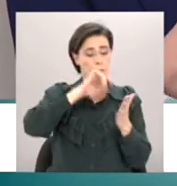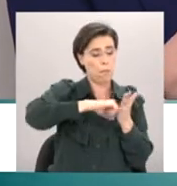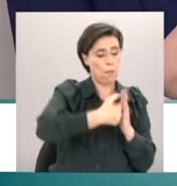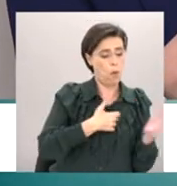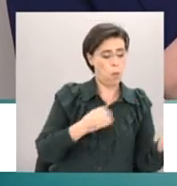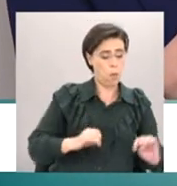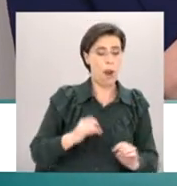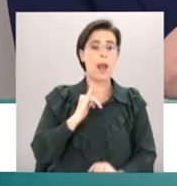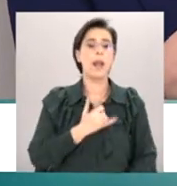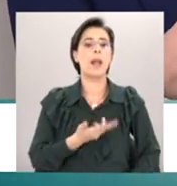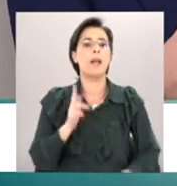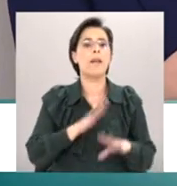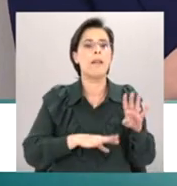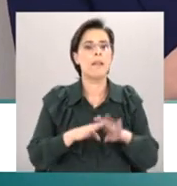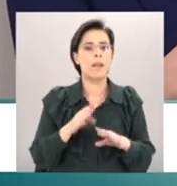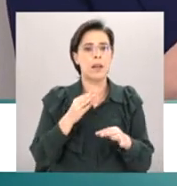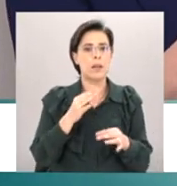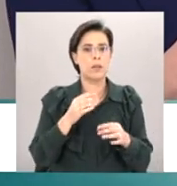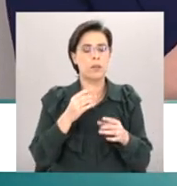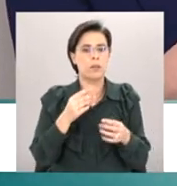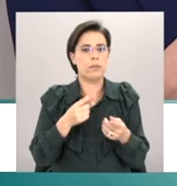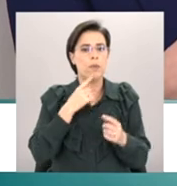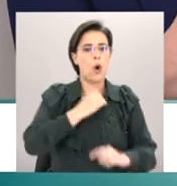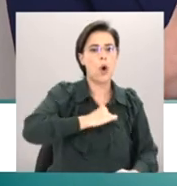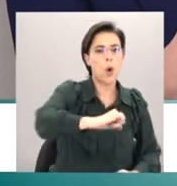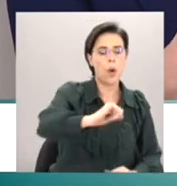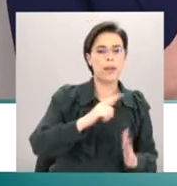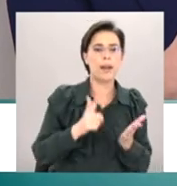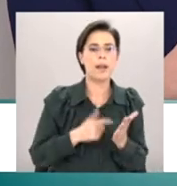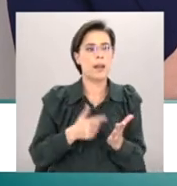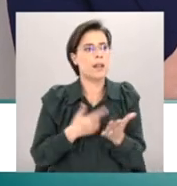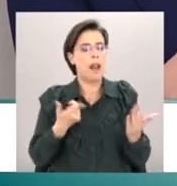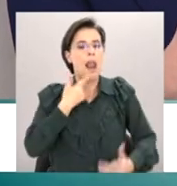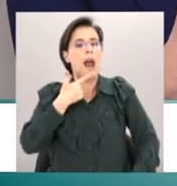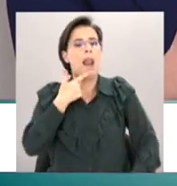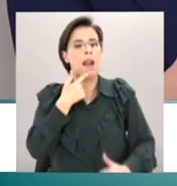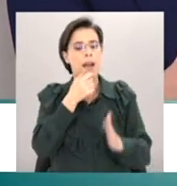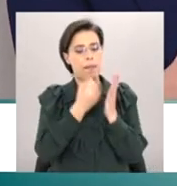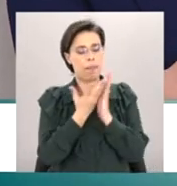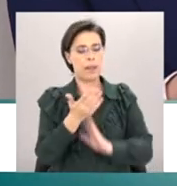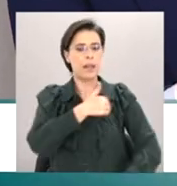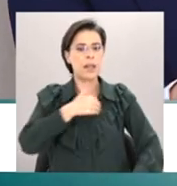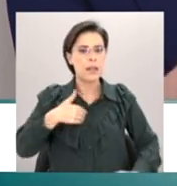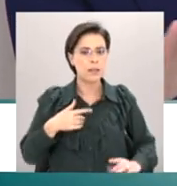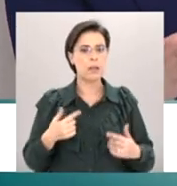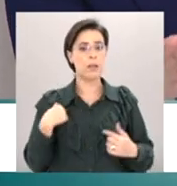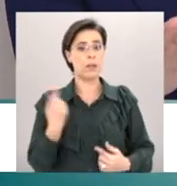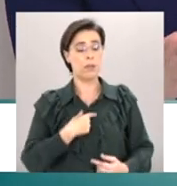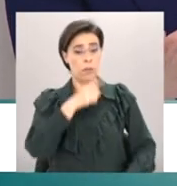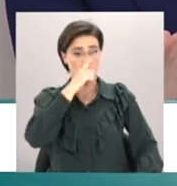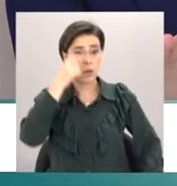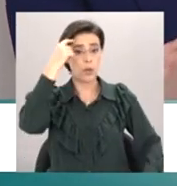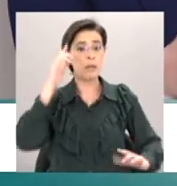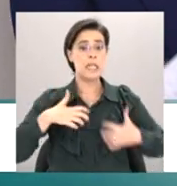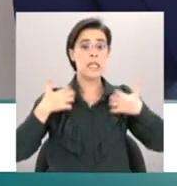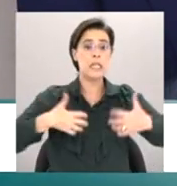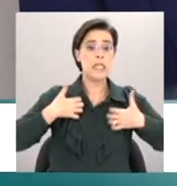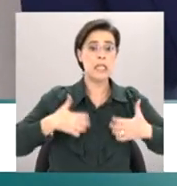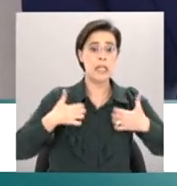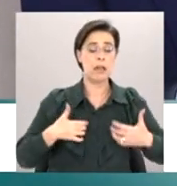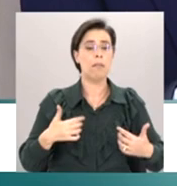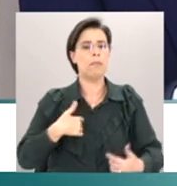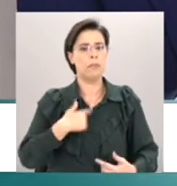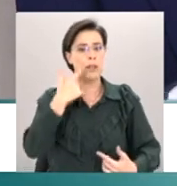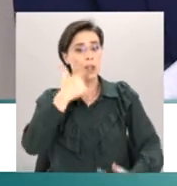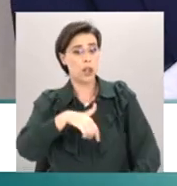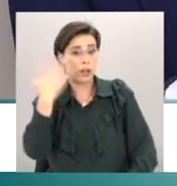divergência incentivo Liberal 61 de real contra a necessidade de haver medidas sanitárias e todos nós nos lembramos disso e É